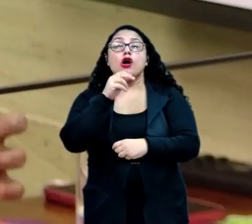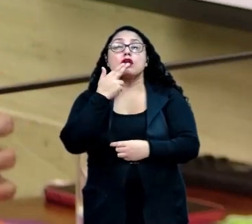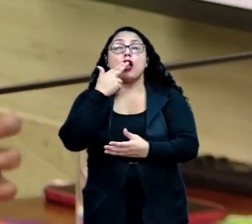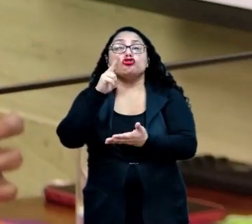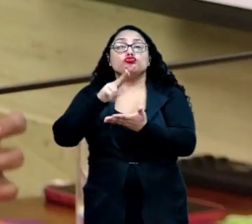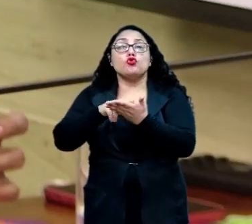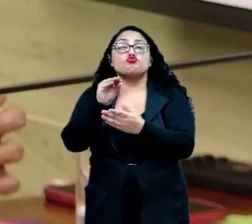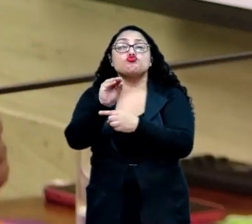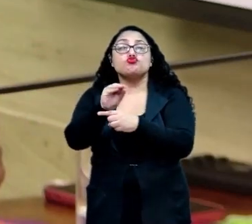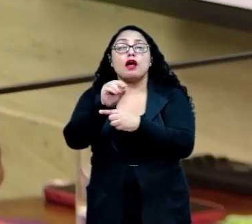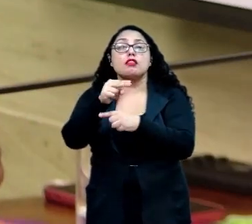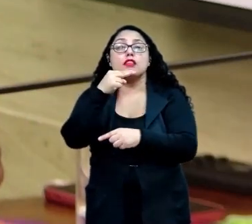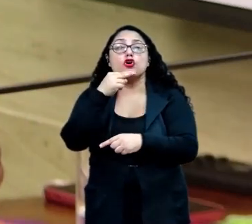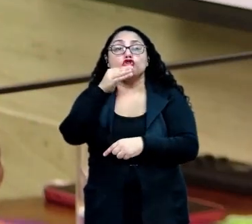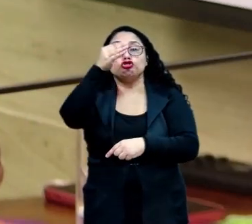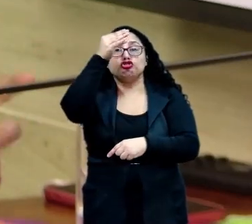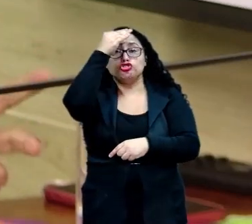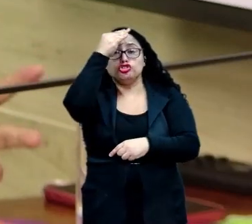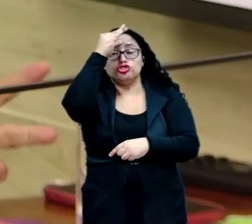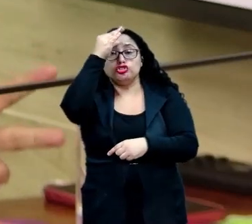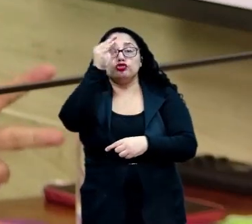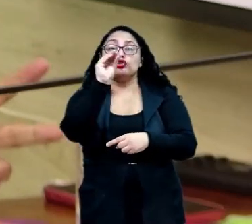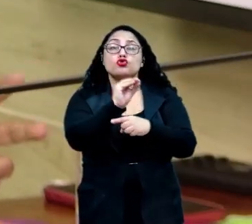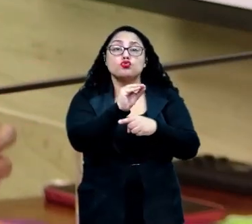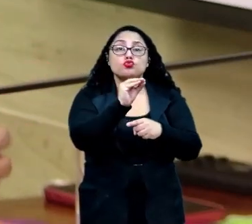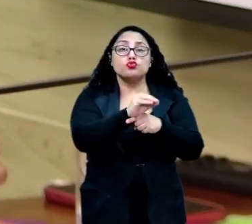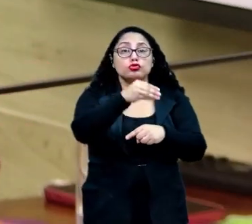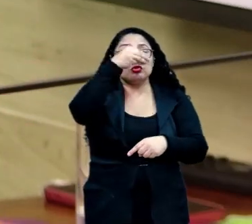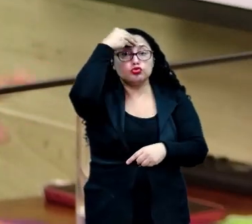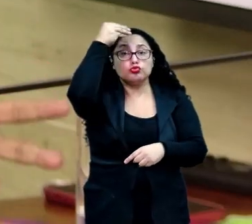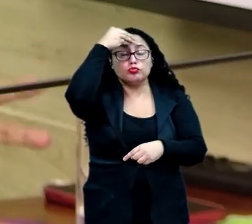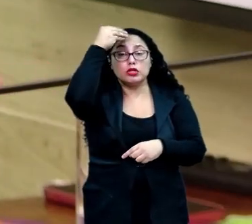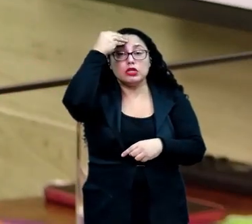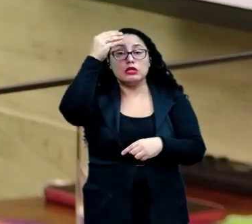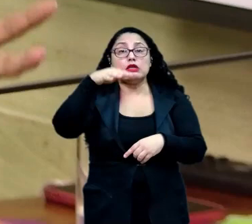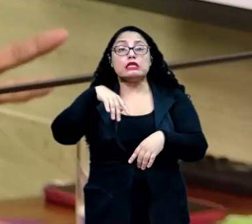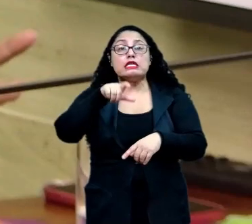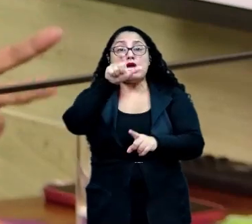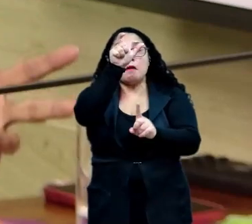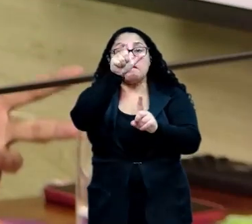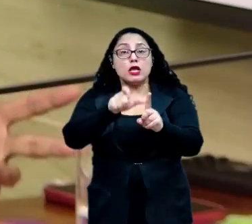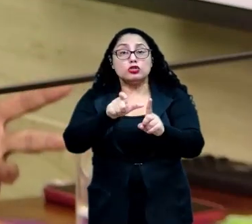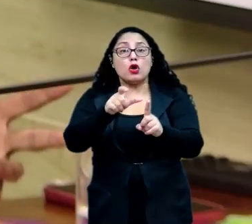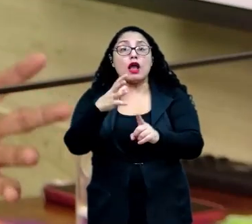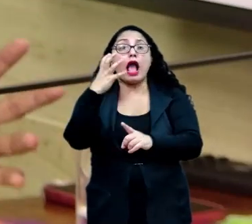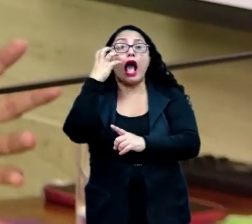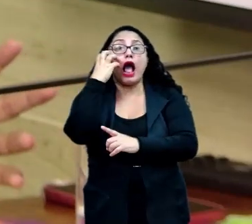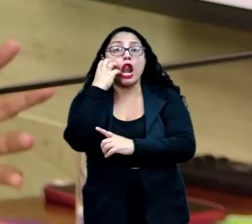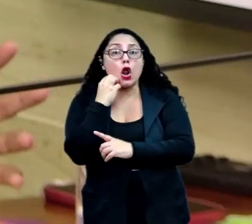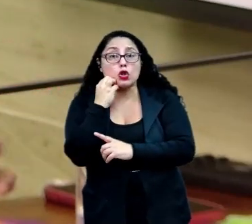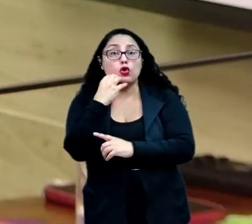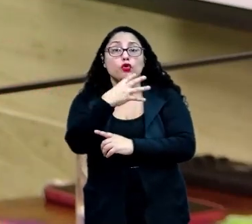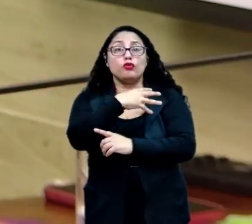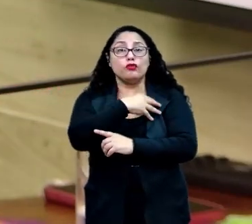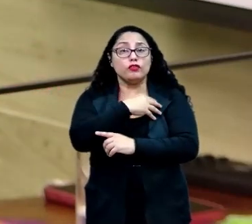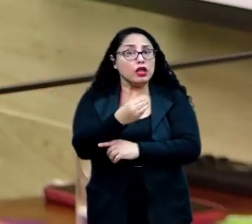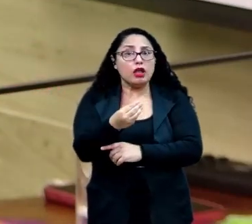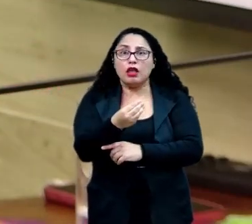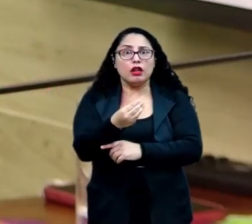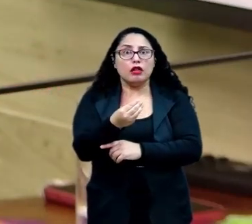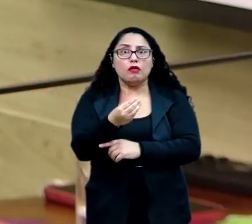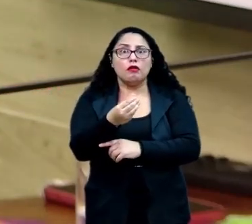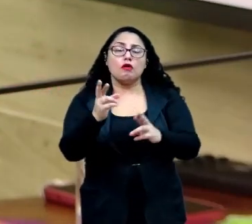netos, se é o tio que assumiu o cuidado dos sobrinhos, se é uma pessoa que adotou filhos com